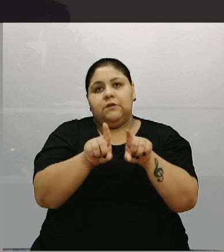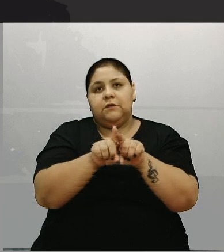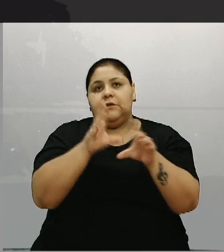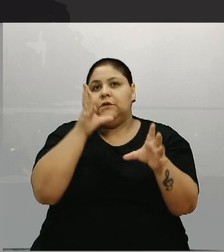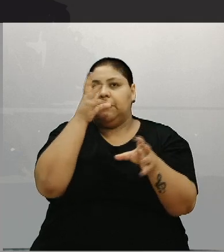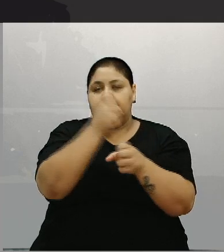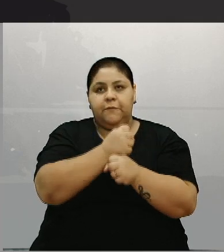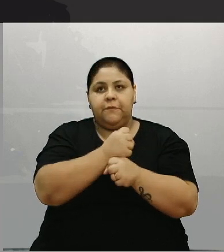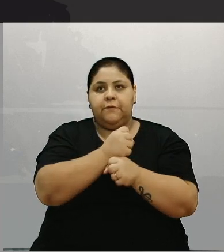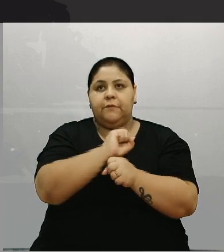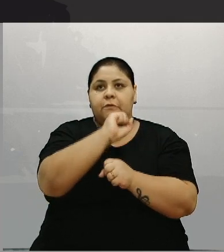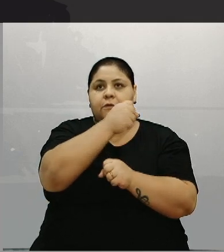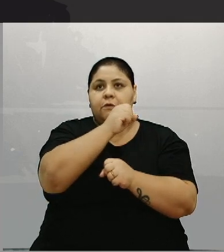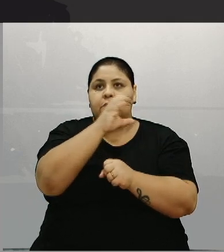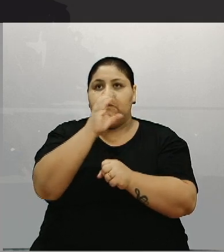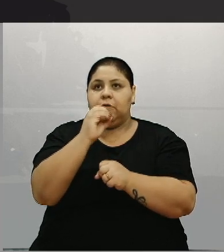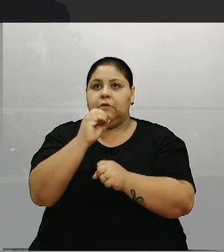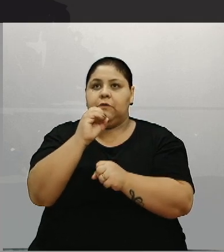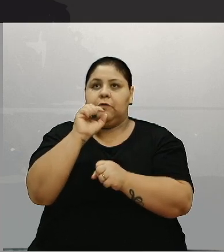totalizamos